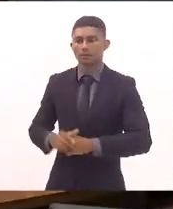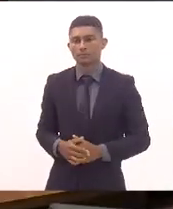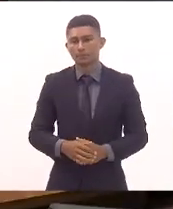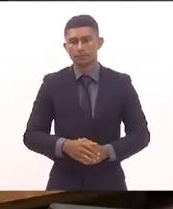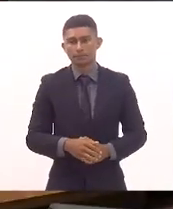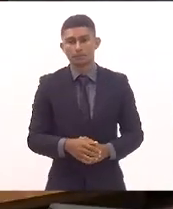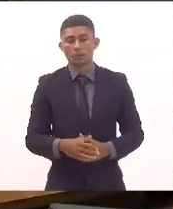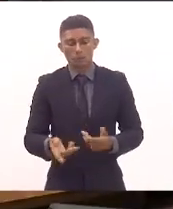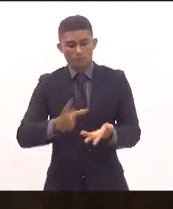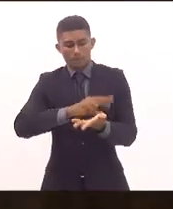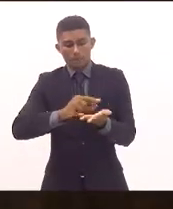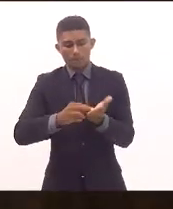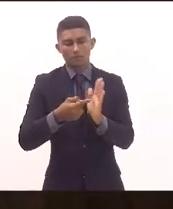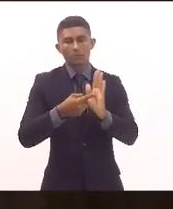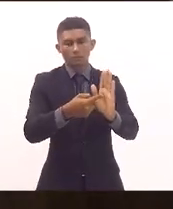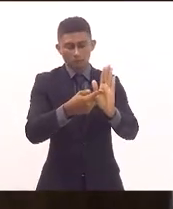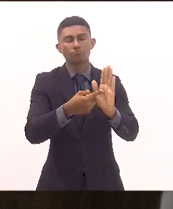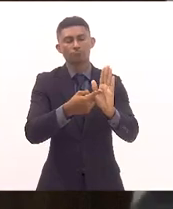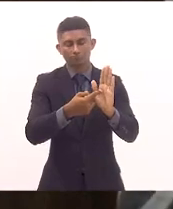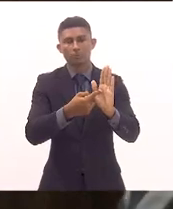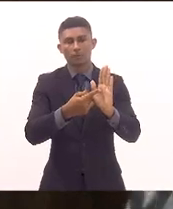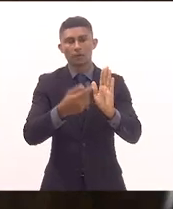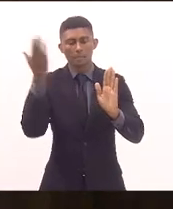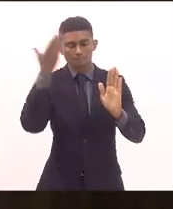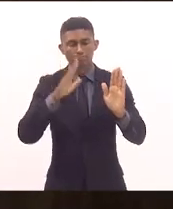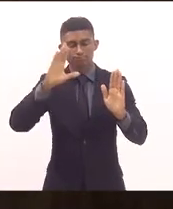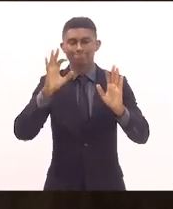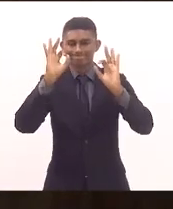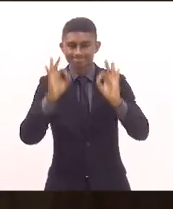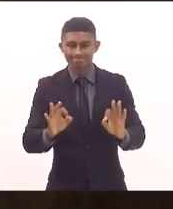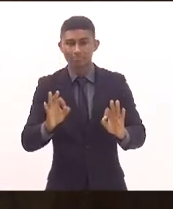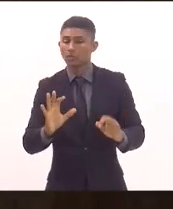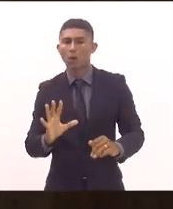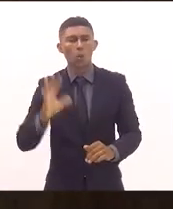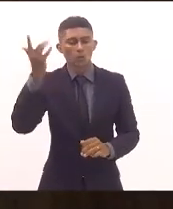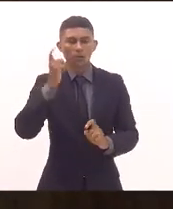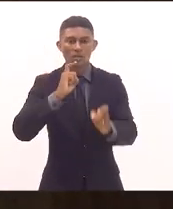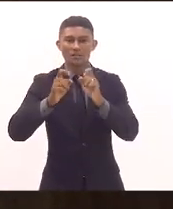A ata reflete com exatidão o ocorrido na